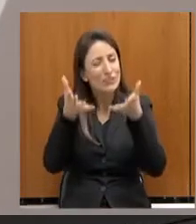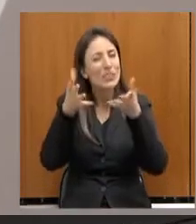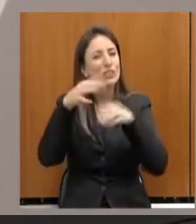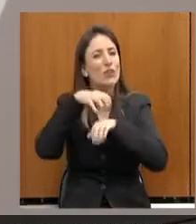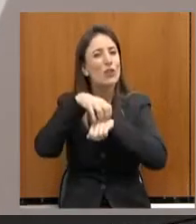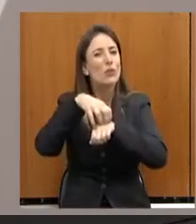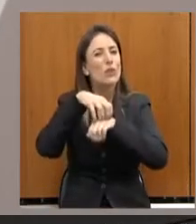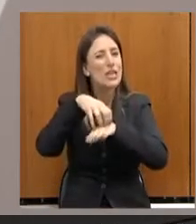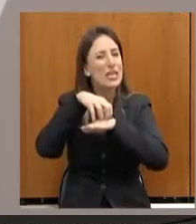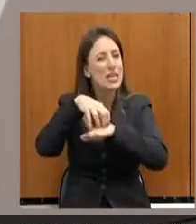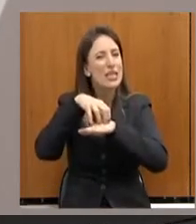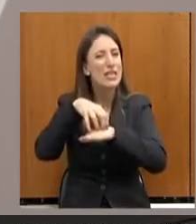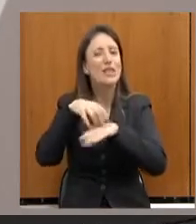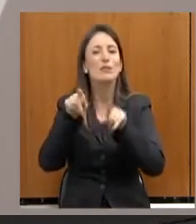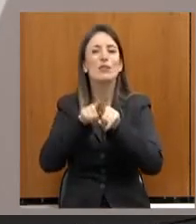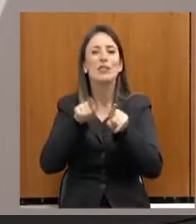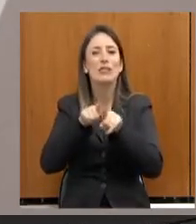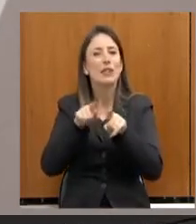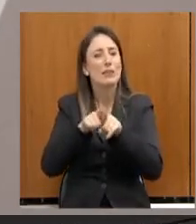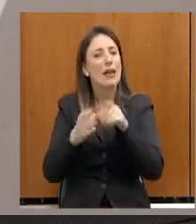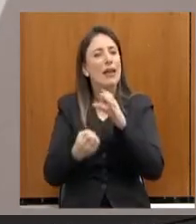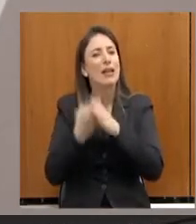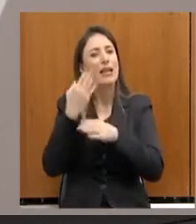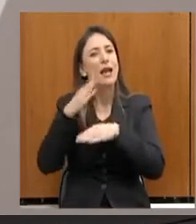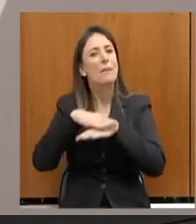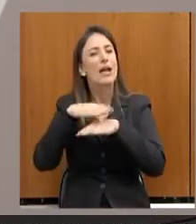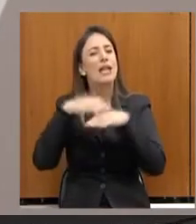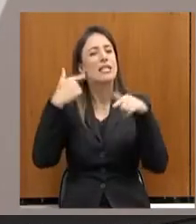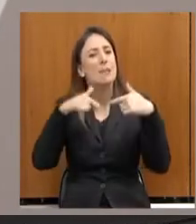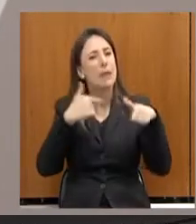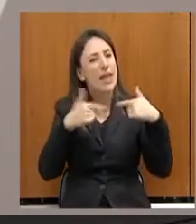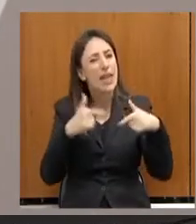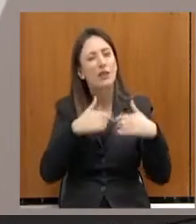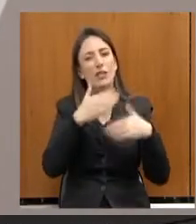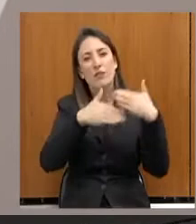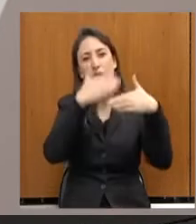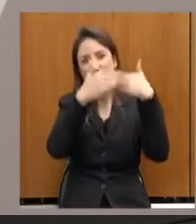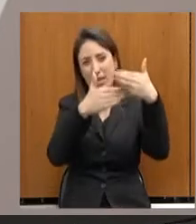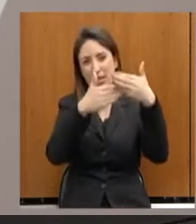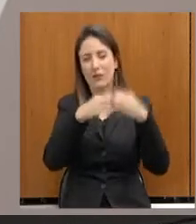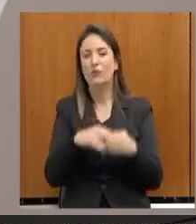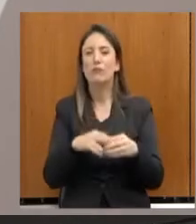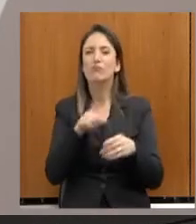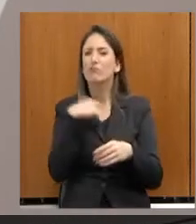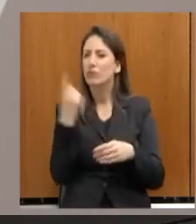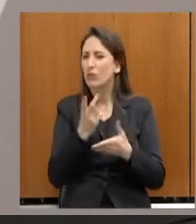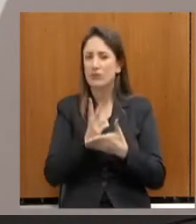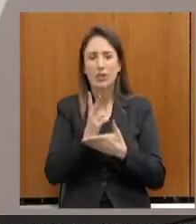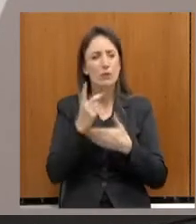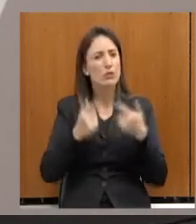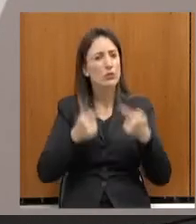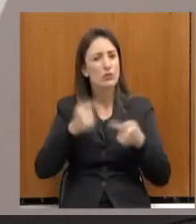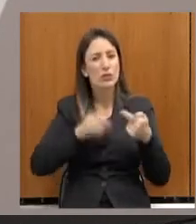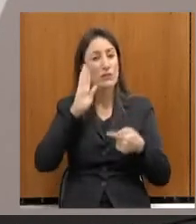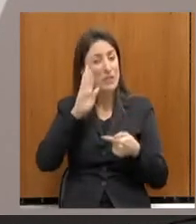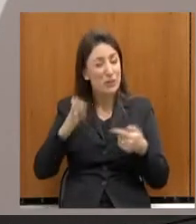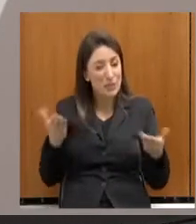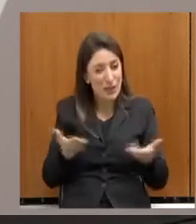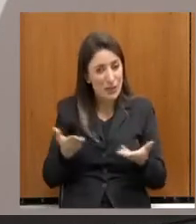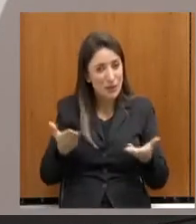também gerar emprego gerar desenvolvimento então Há uma grande discussão agora mais ainda